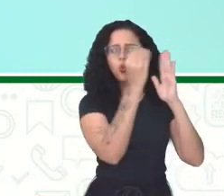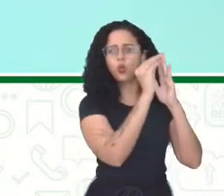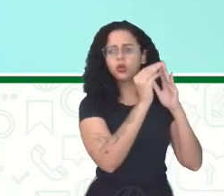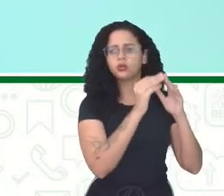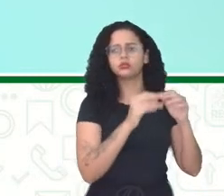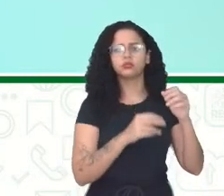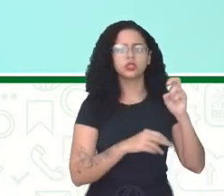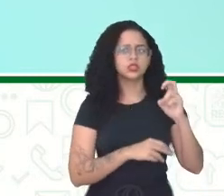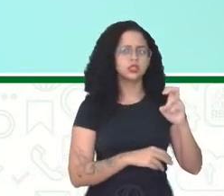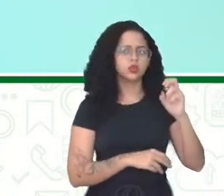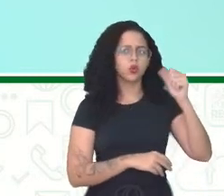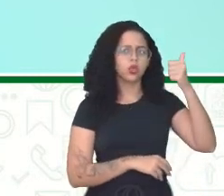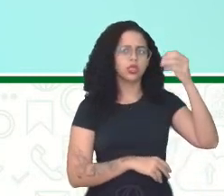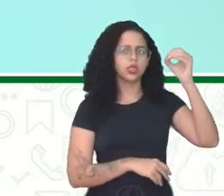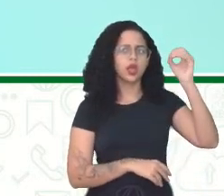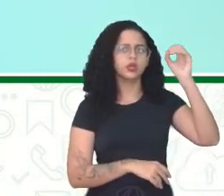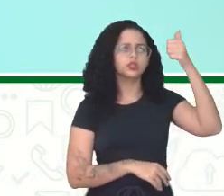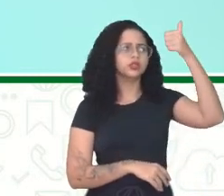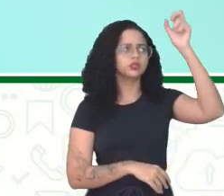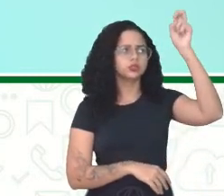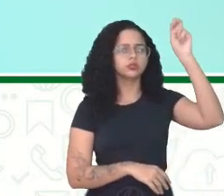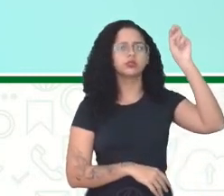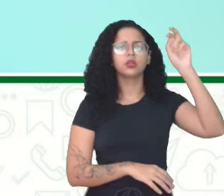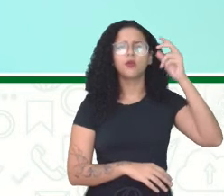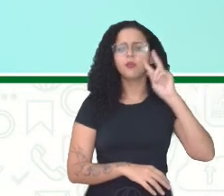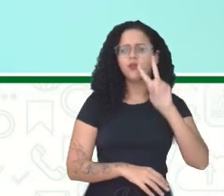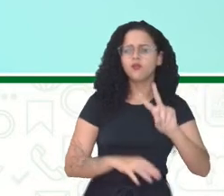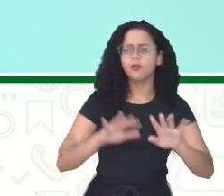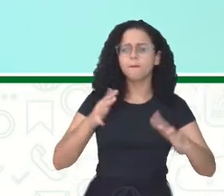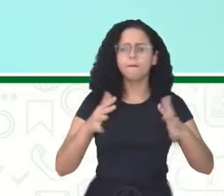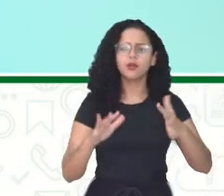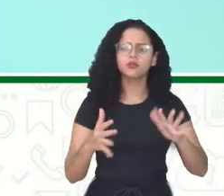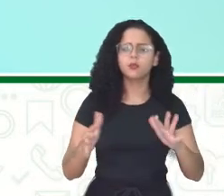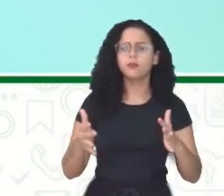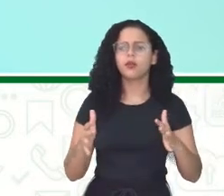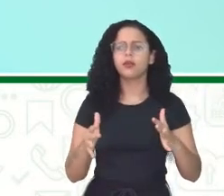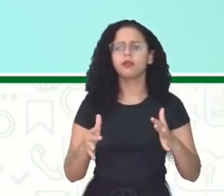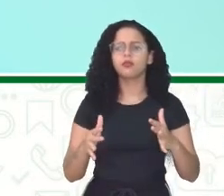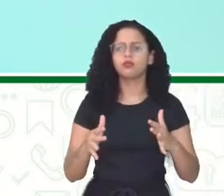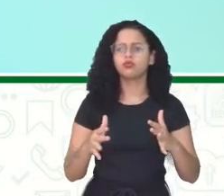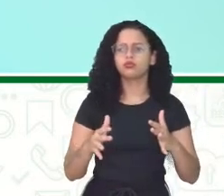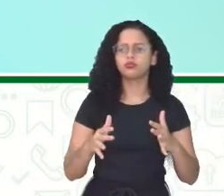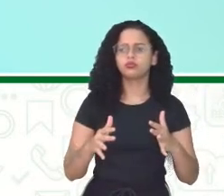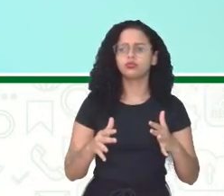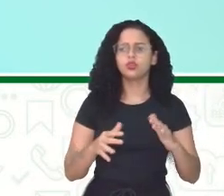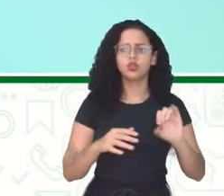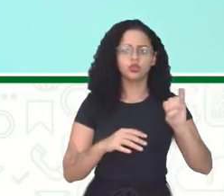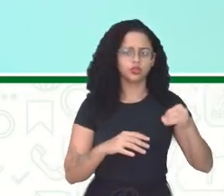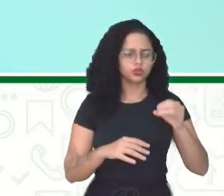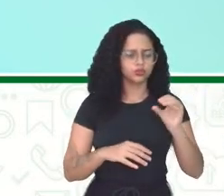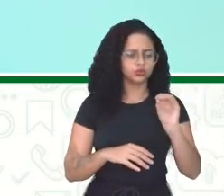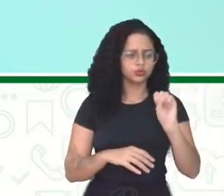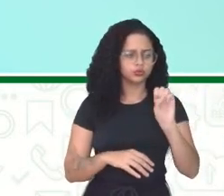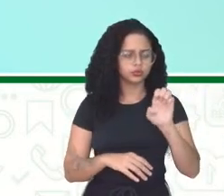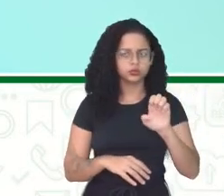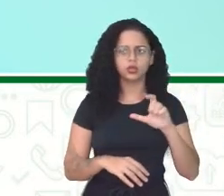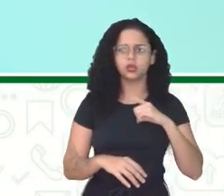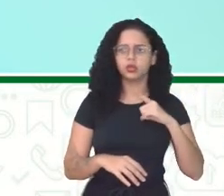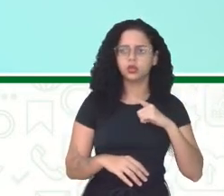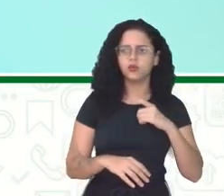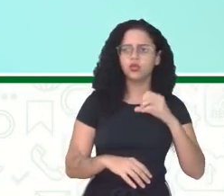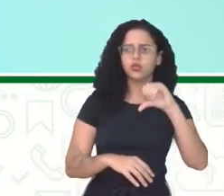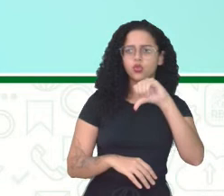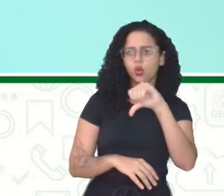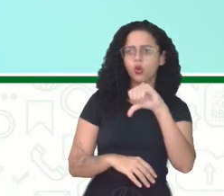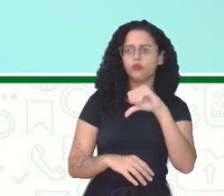5, 10, 15, e aí você vai ver mais ou menos, o José teve 9, né?